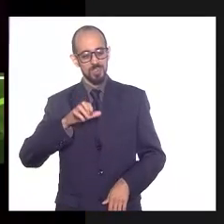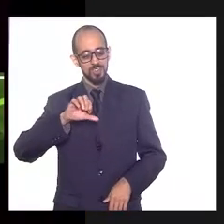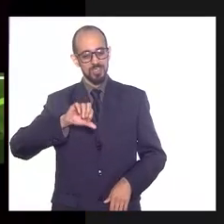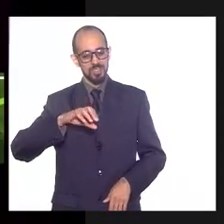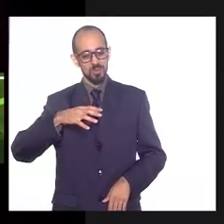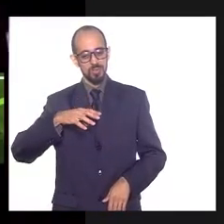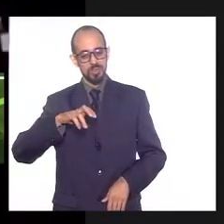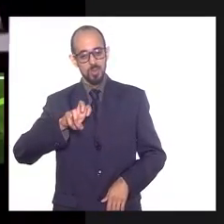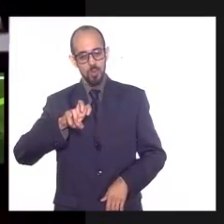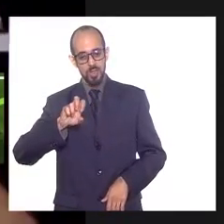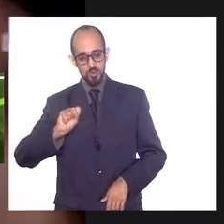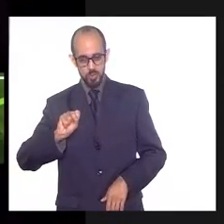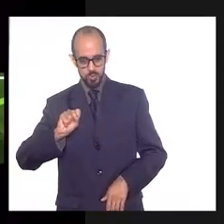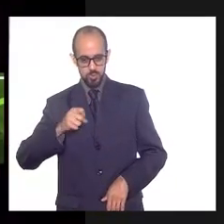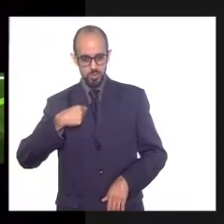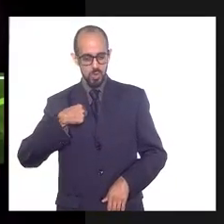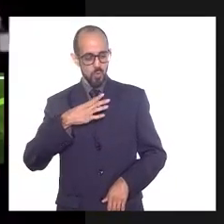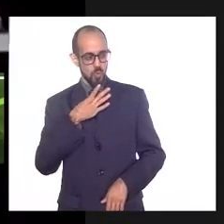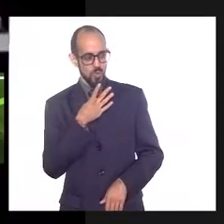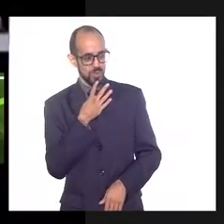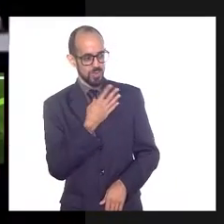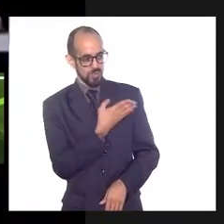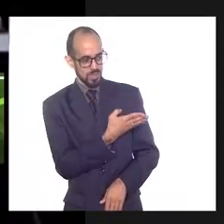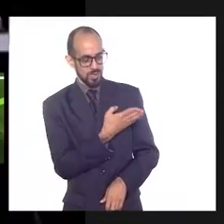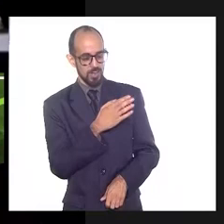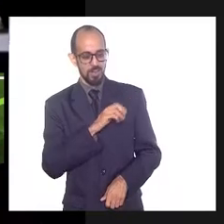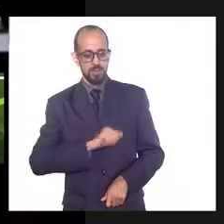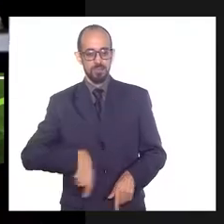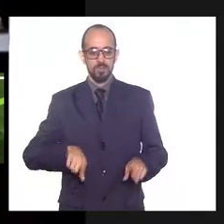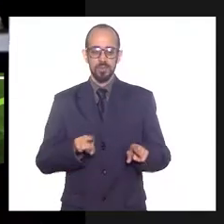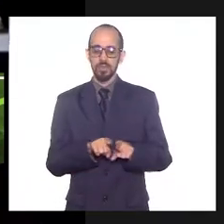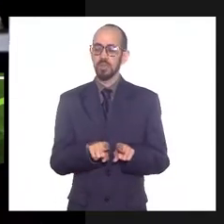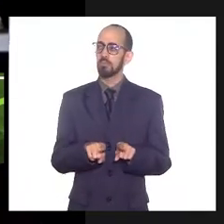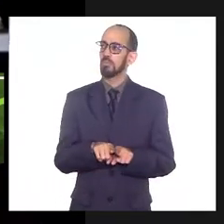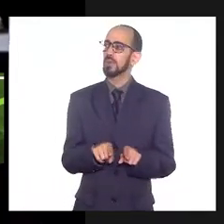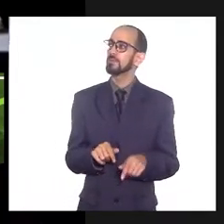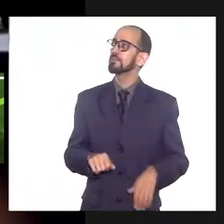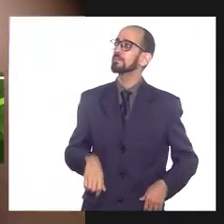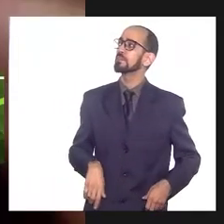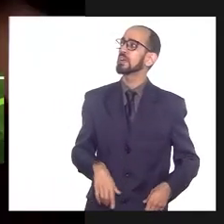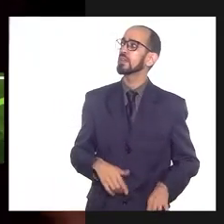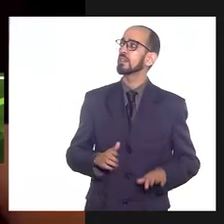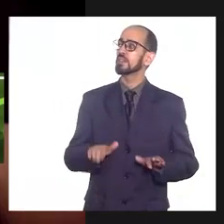desses personagens eu conheci a vereadora conter na cruz é